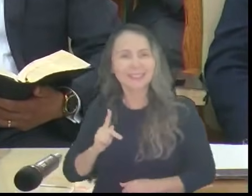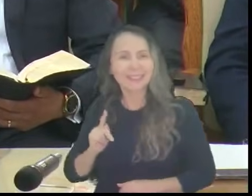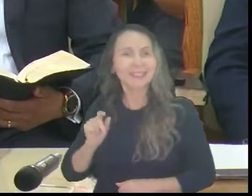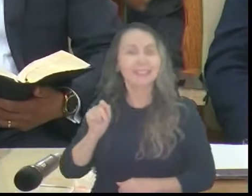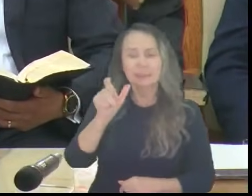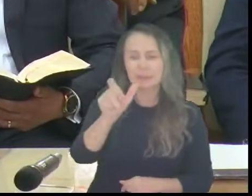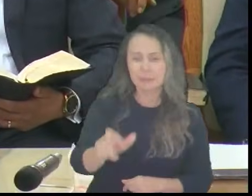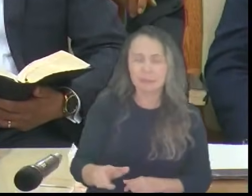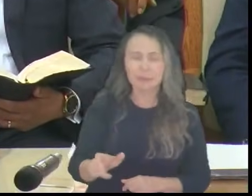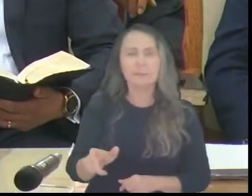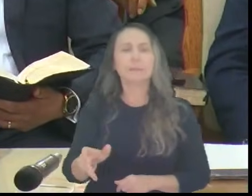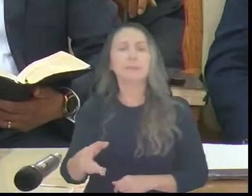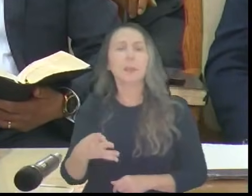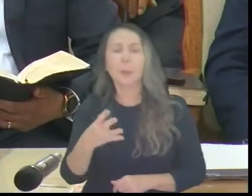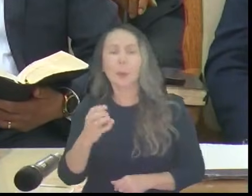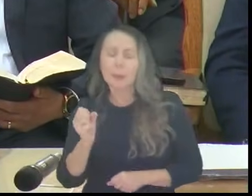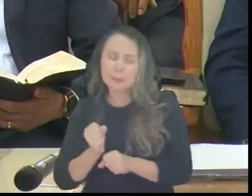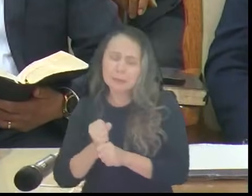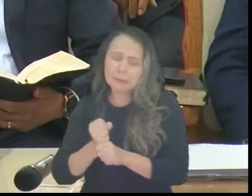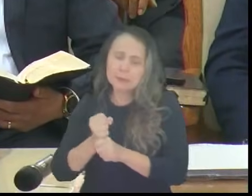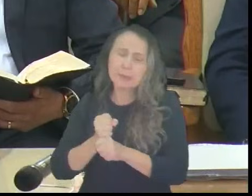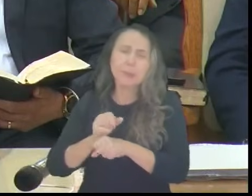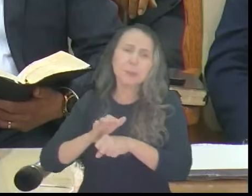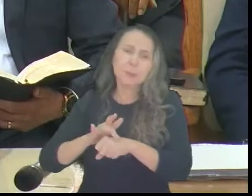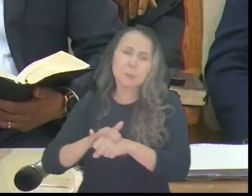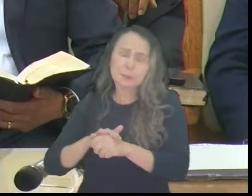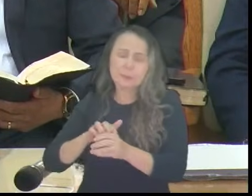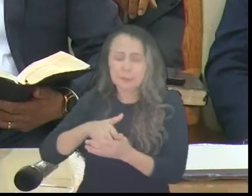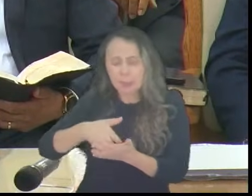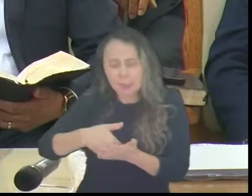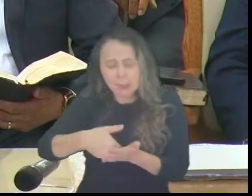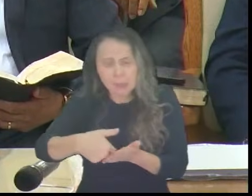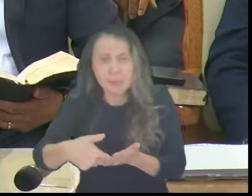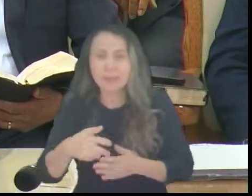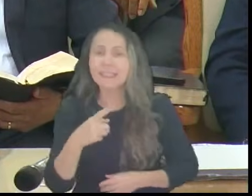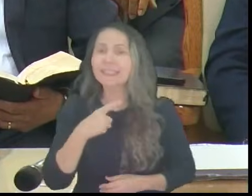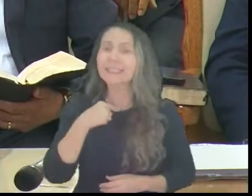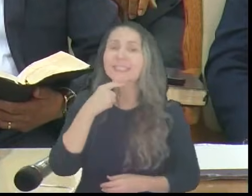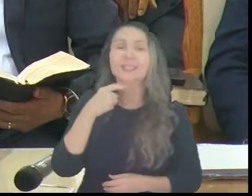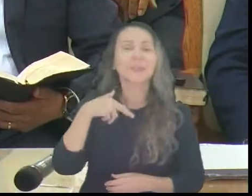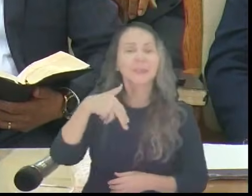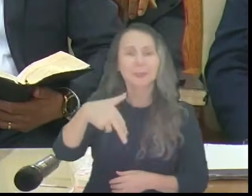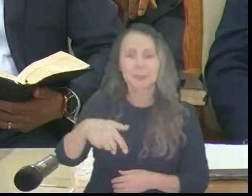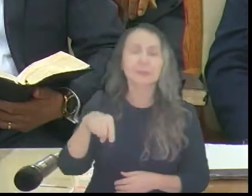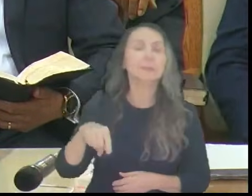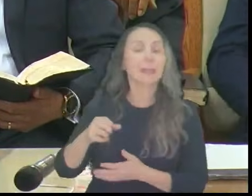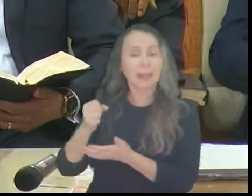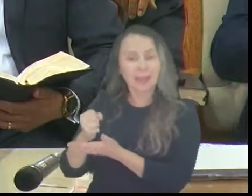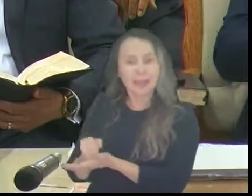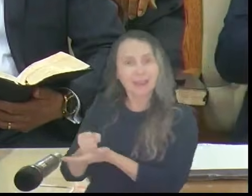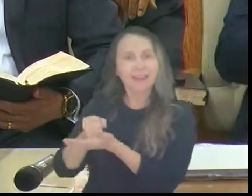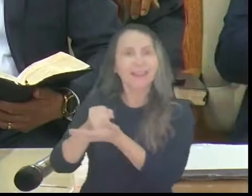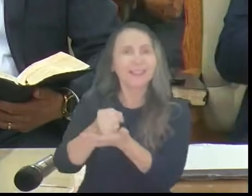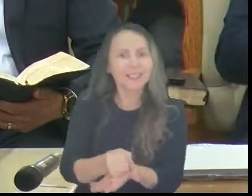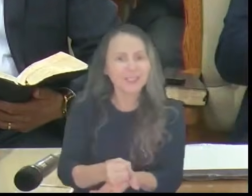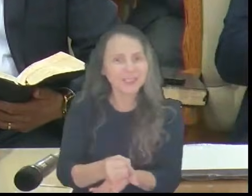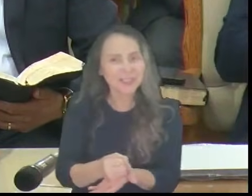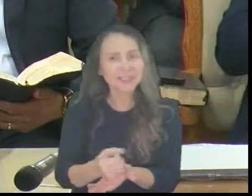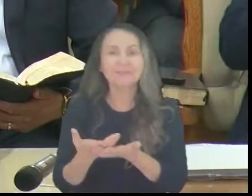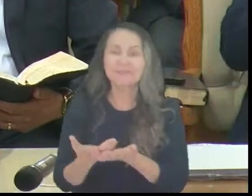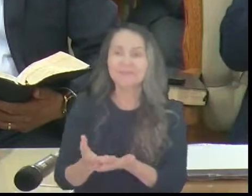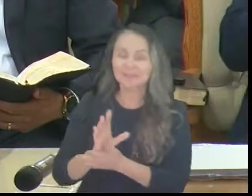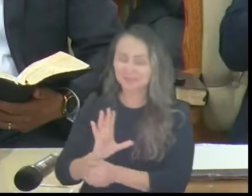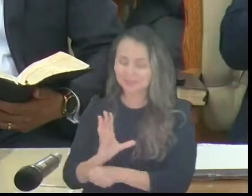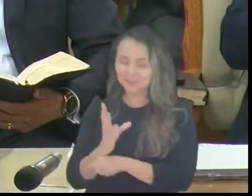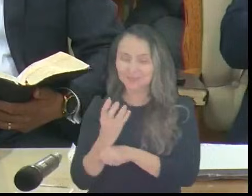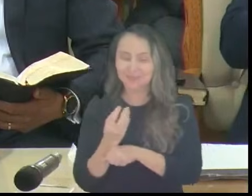aleijado há 40 anos? Fizeram um benefício. A missão da